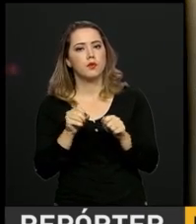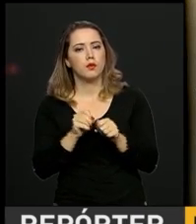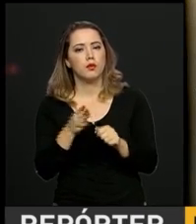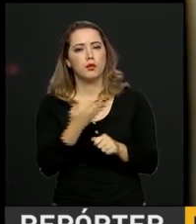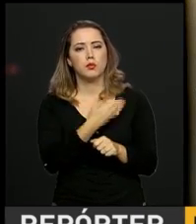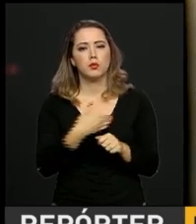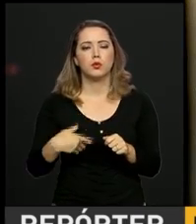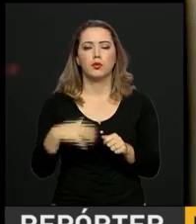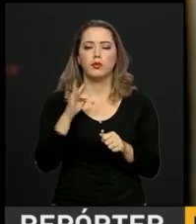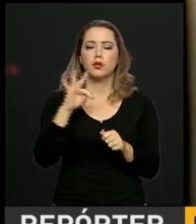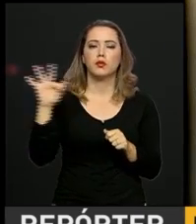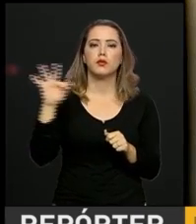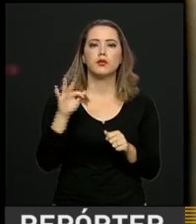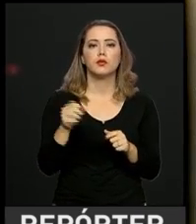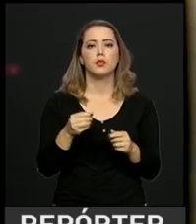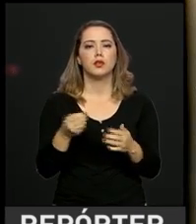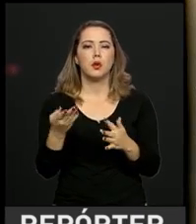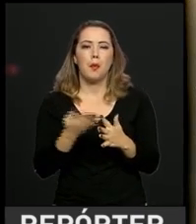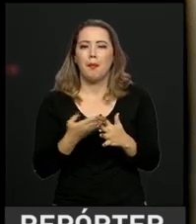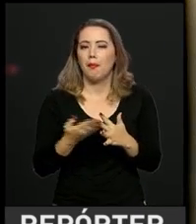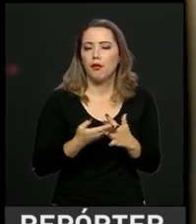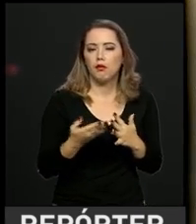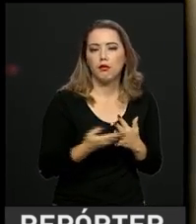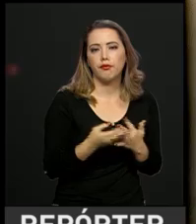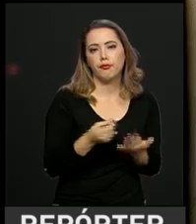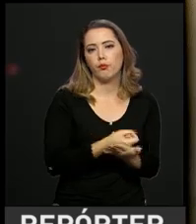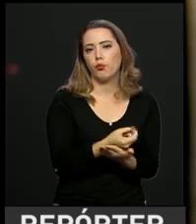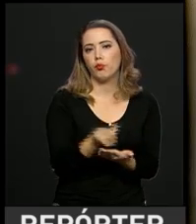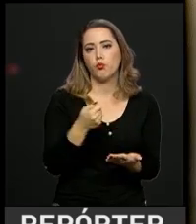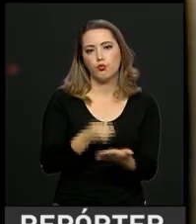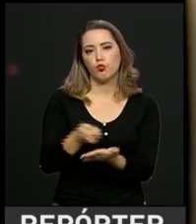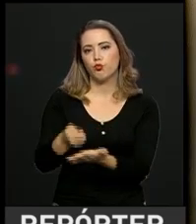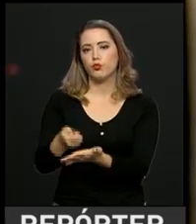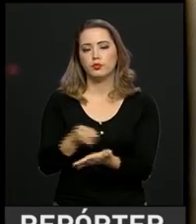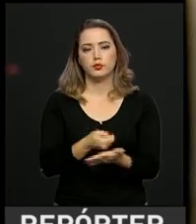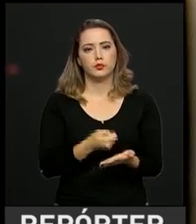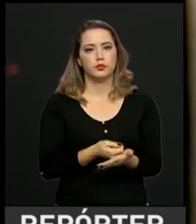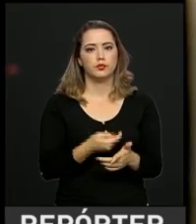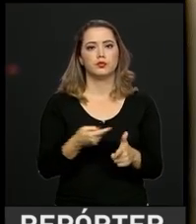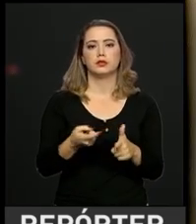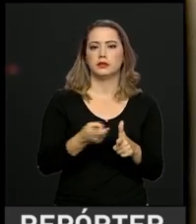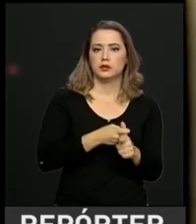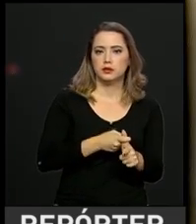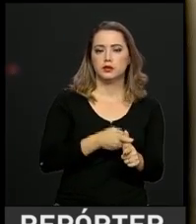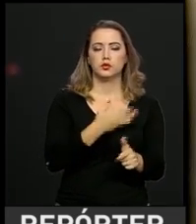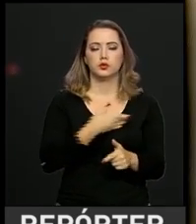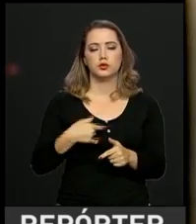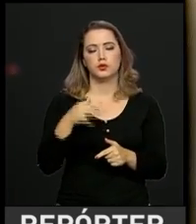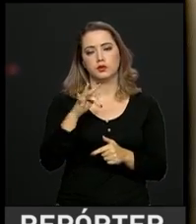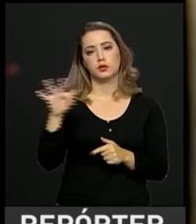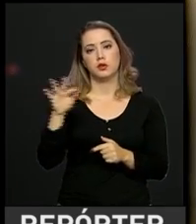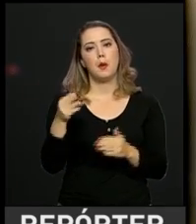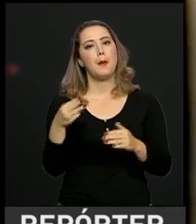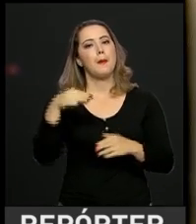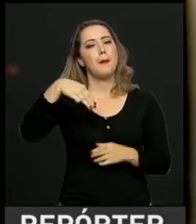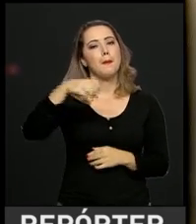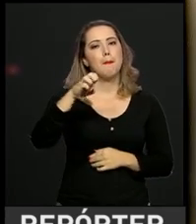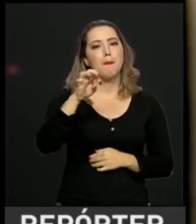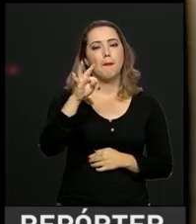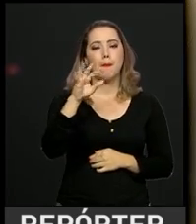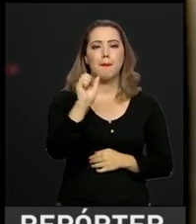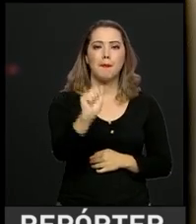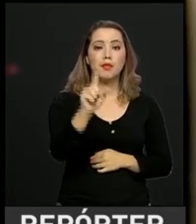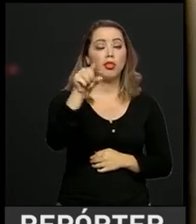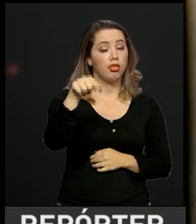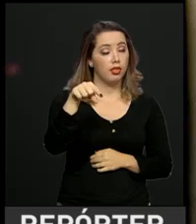financiar o déficit no orçamento do governo federal a principal meta da equipe econômica do governo Michel Temer